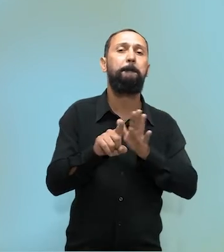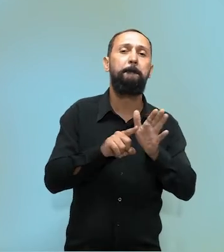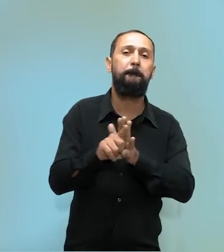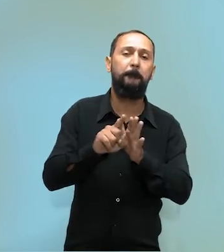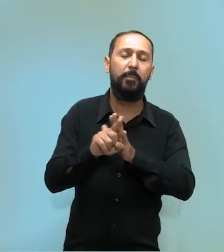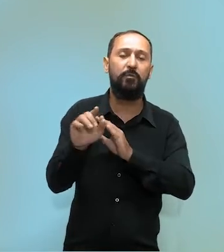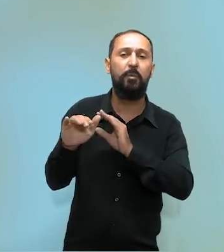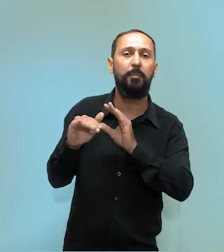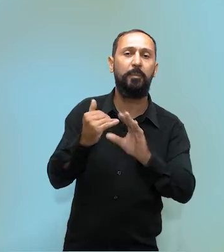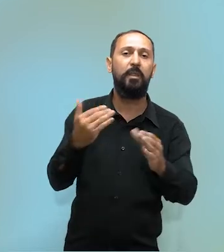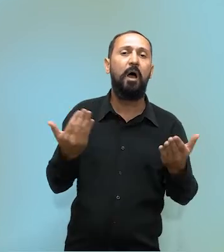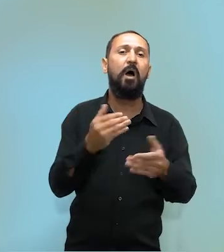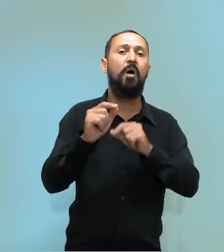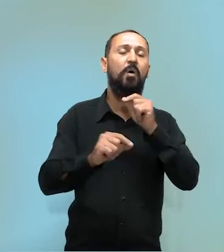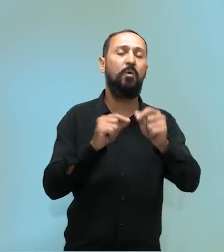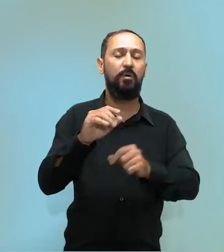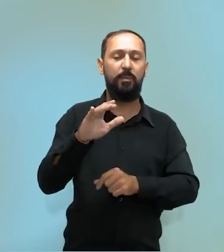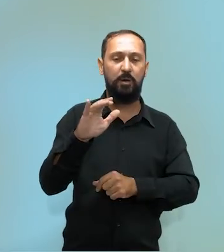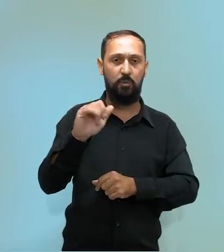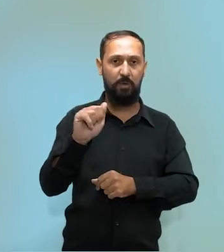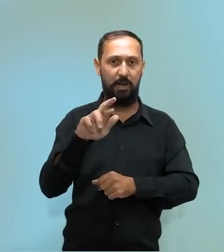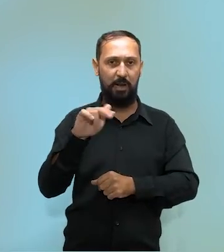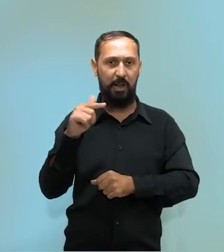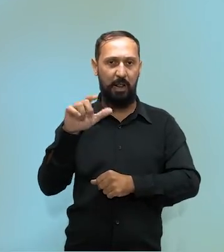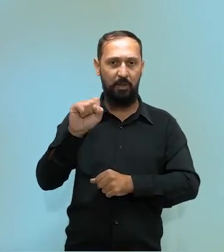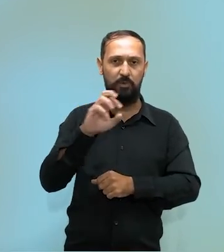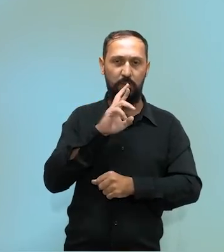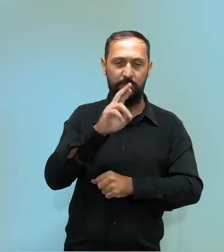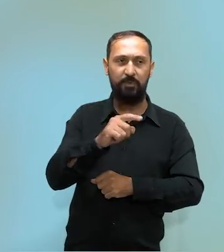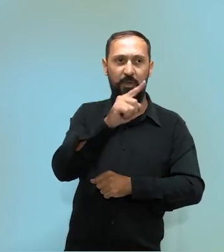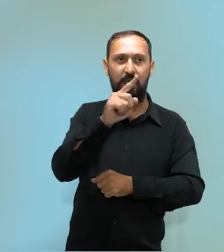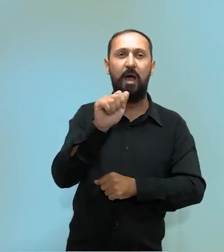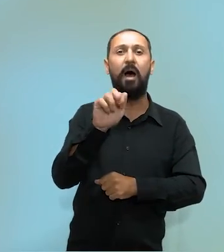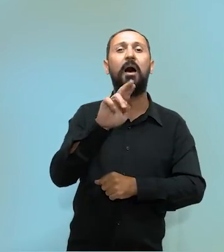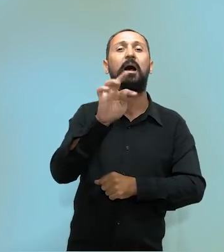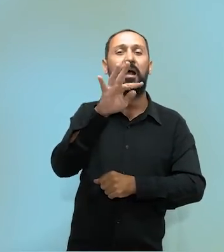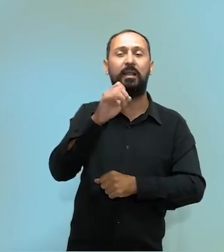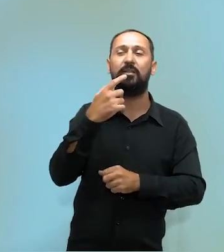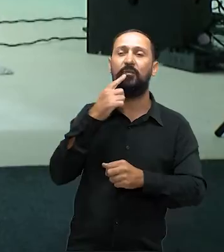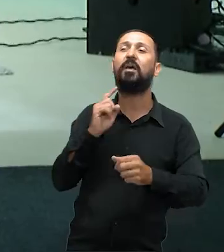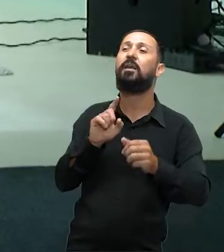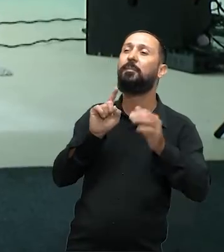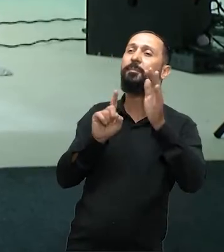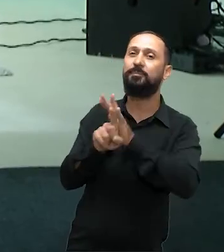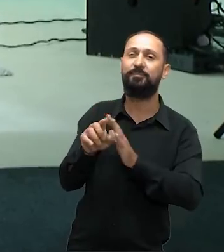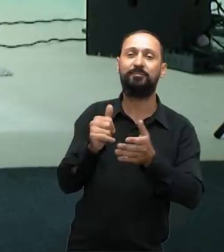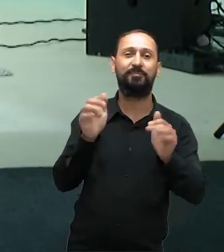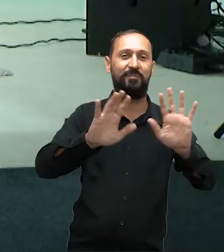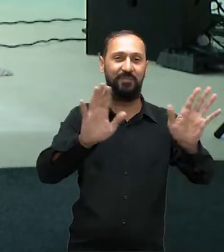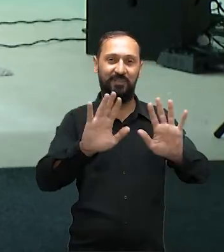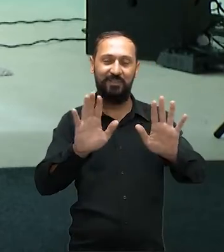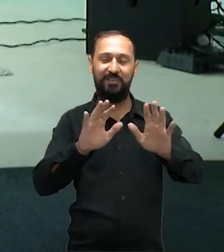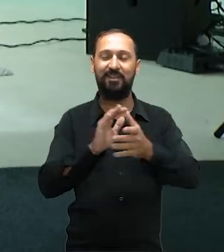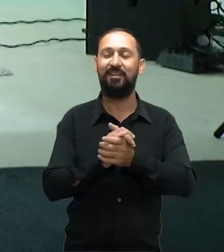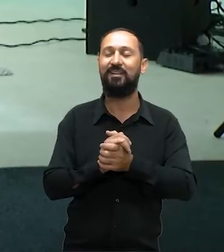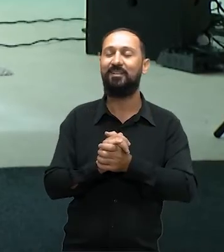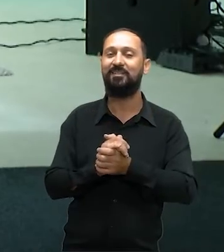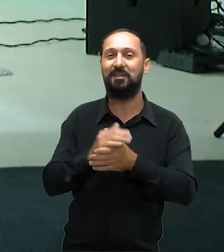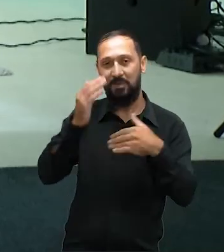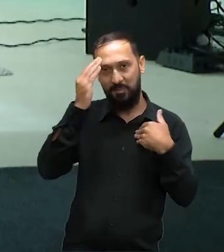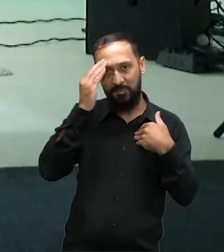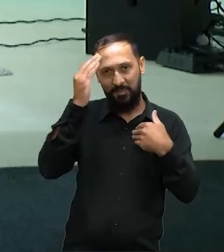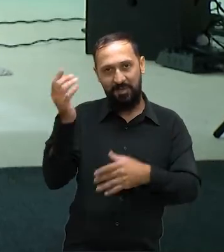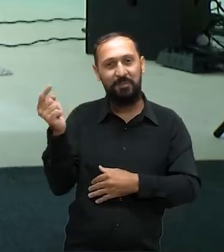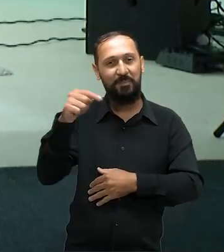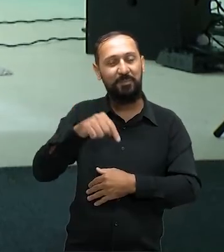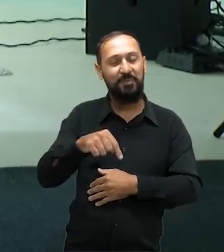as perguntas que foram enviadas para a gente agora, para o Carlos responder, é a minha colega Areta. E aí, Areta? Olá, Radamés. Olá, Carlos